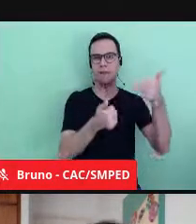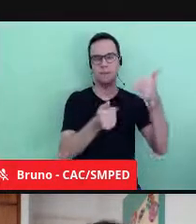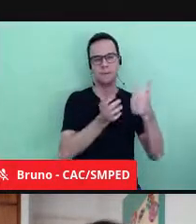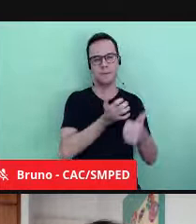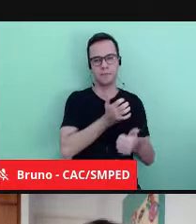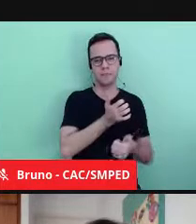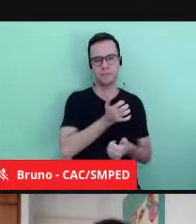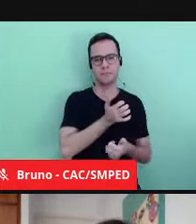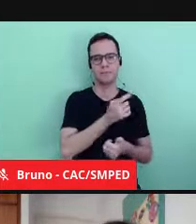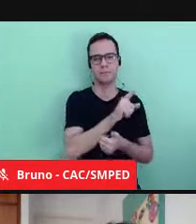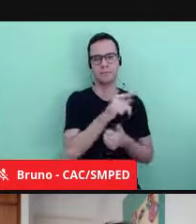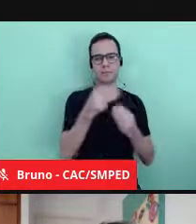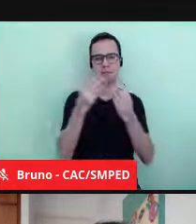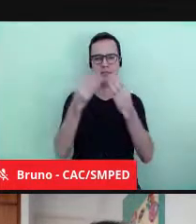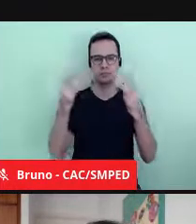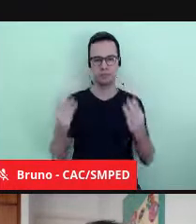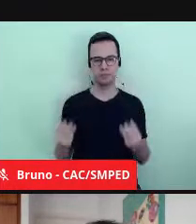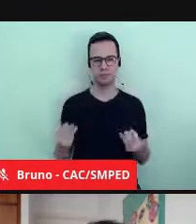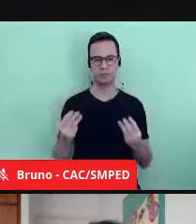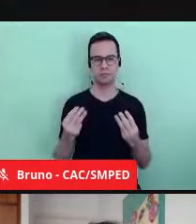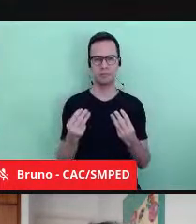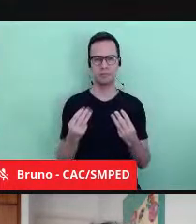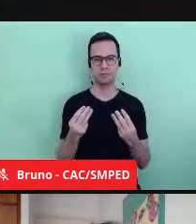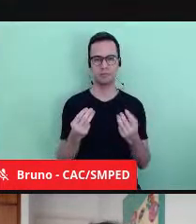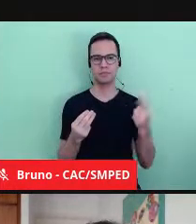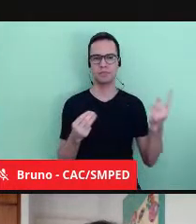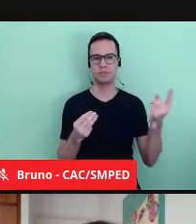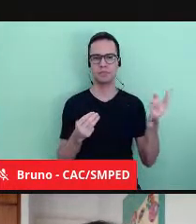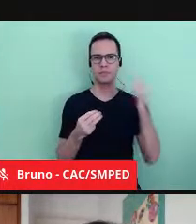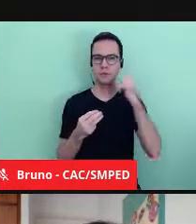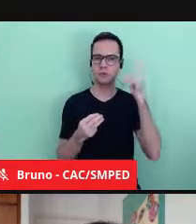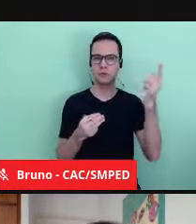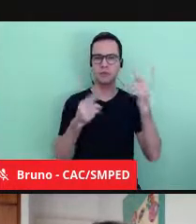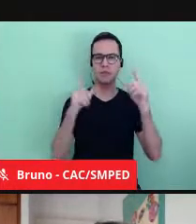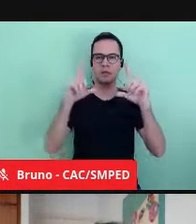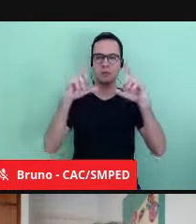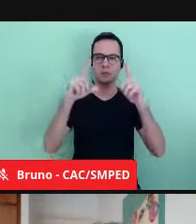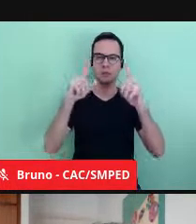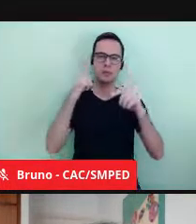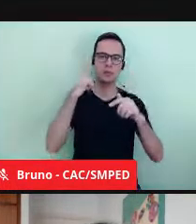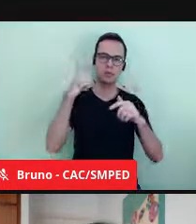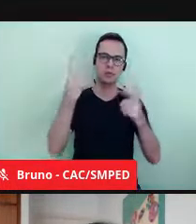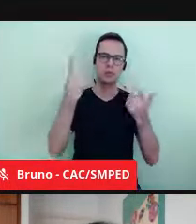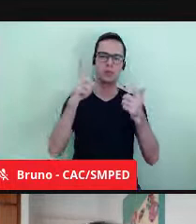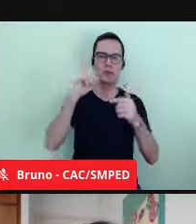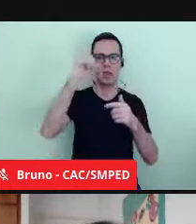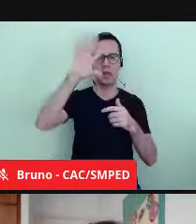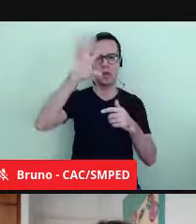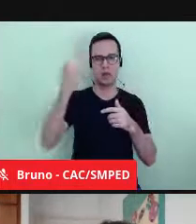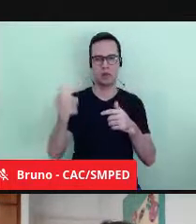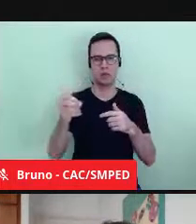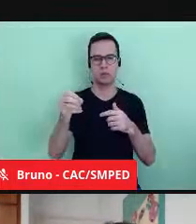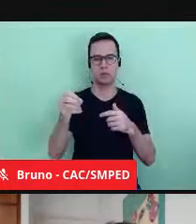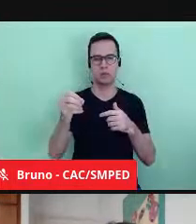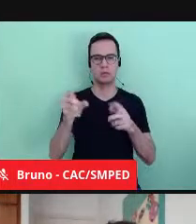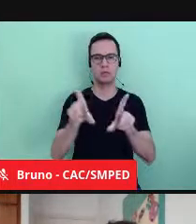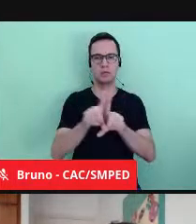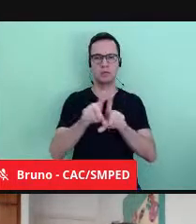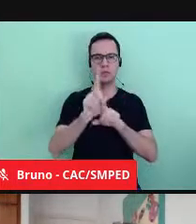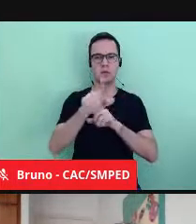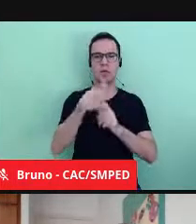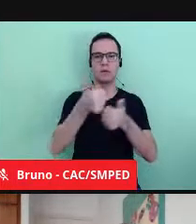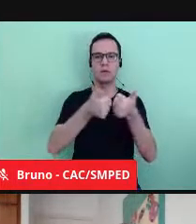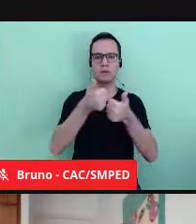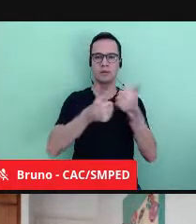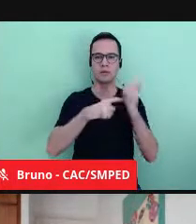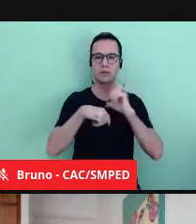aqui que são o MAM, são o Museu da Imagem do Som, o Museu Afro-Brasil, Museu do Futebol, que estão